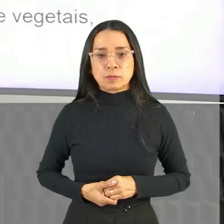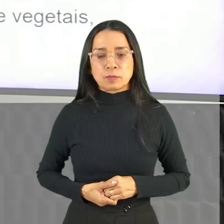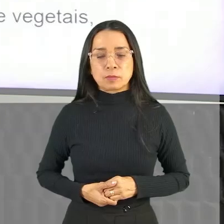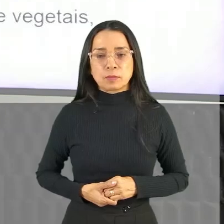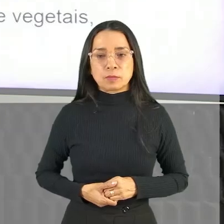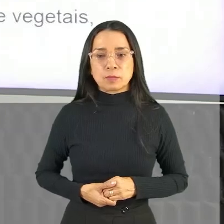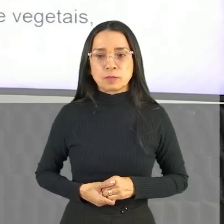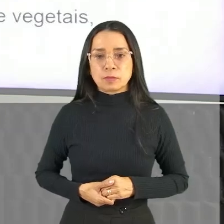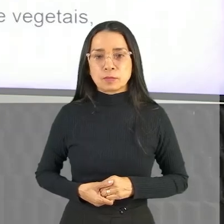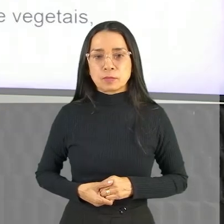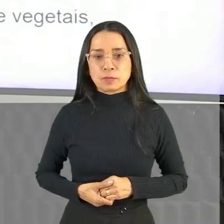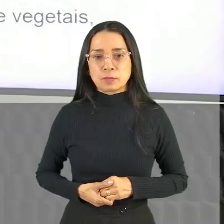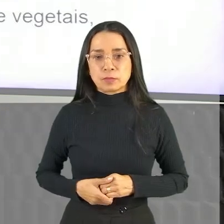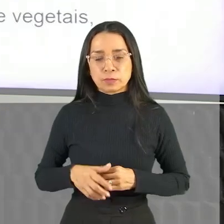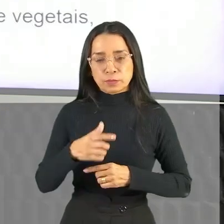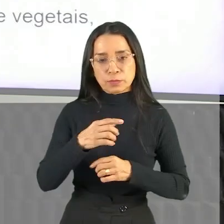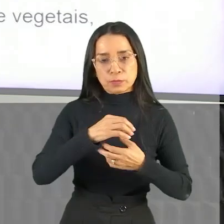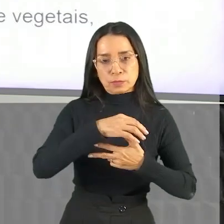Enem 2019,